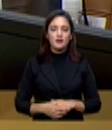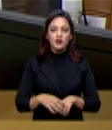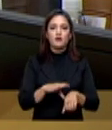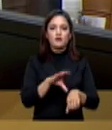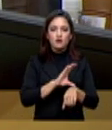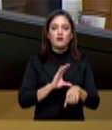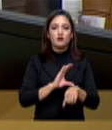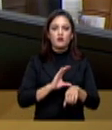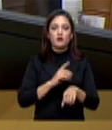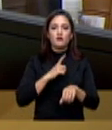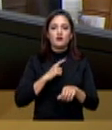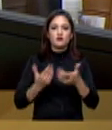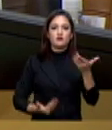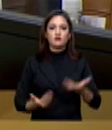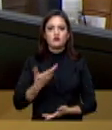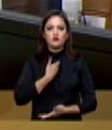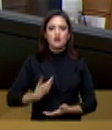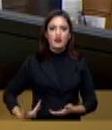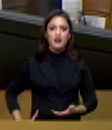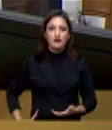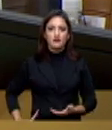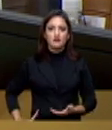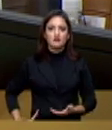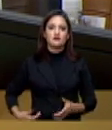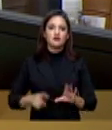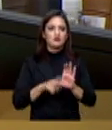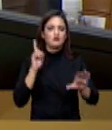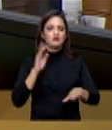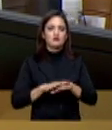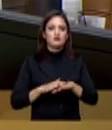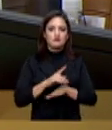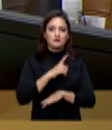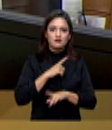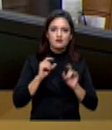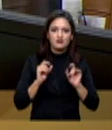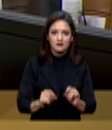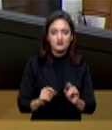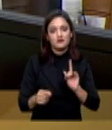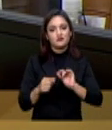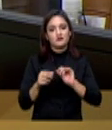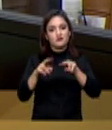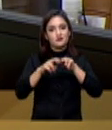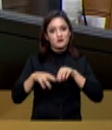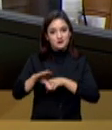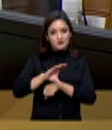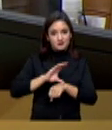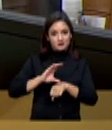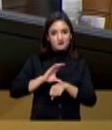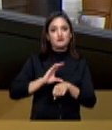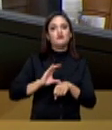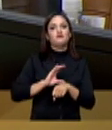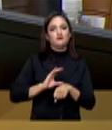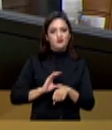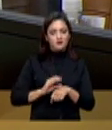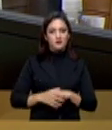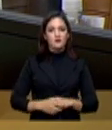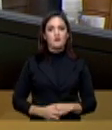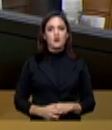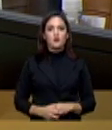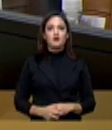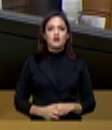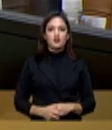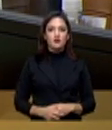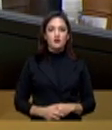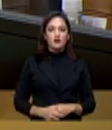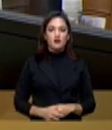serviço público dentro da Autonomia a eles conferida pela constituição e mais